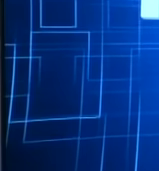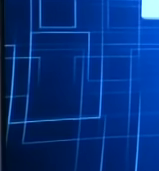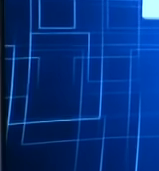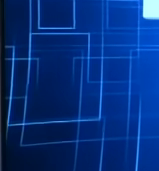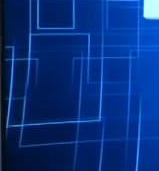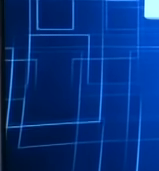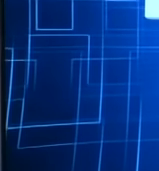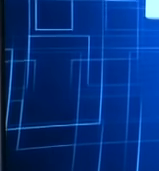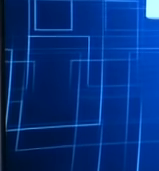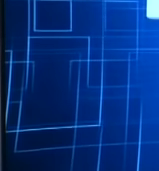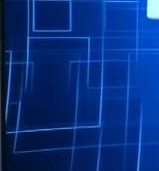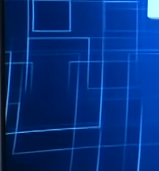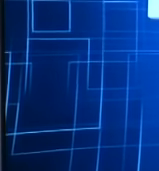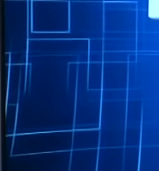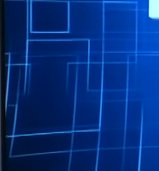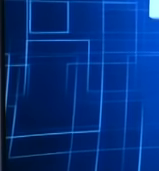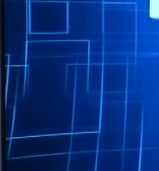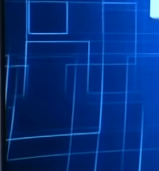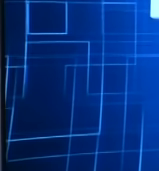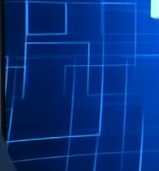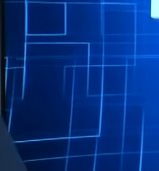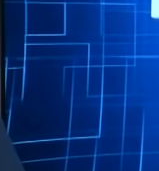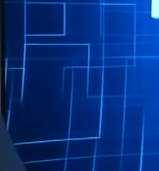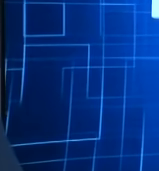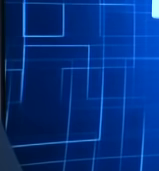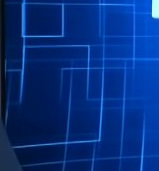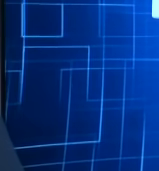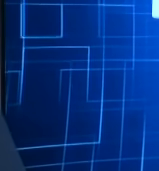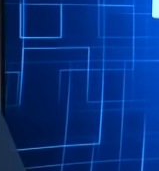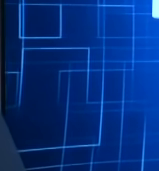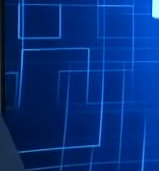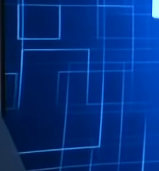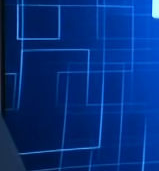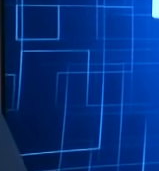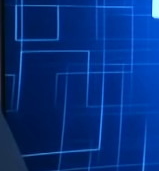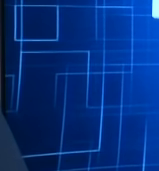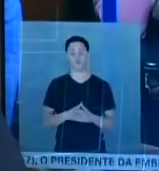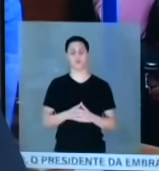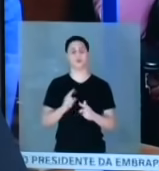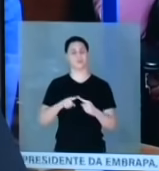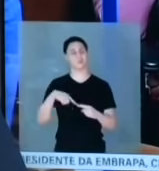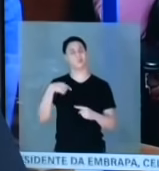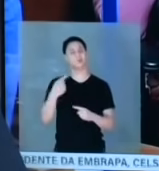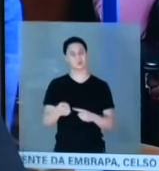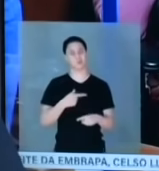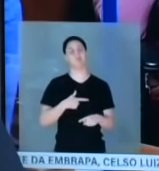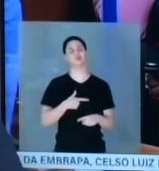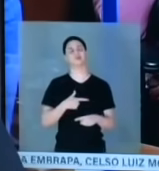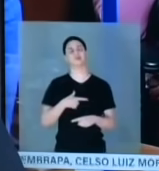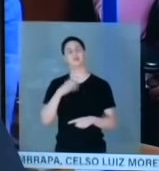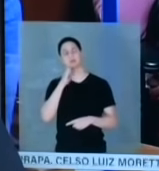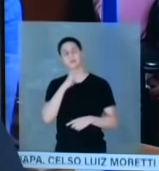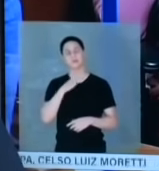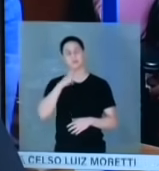onde acontece, nesse exato momento, o depoimento do advogado que nós estamos, perdão, do médico que nós estamos